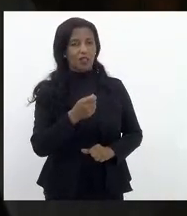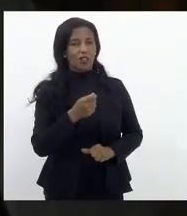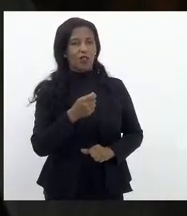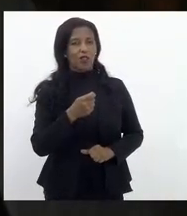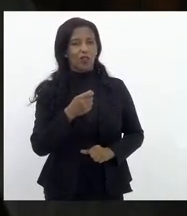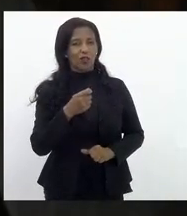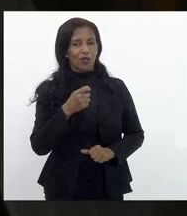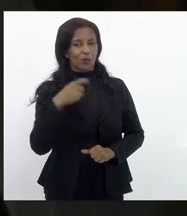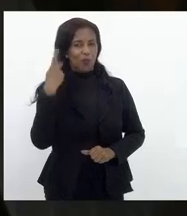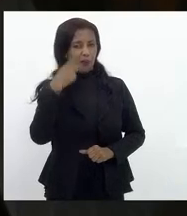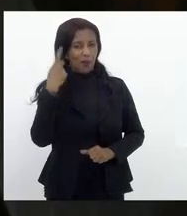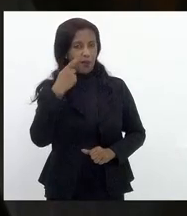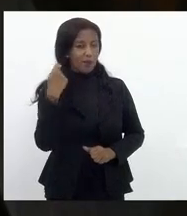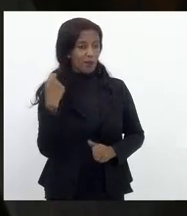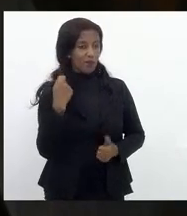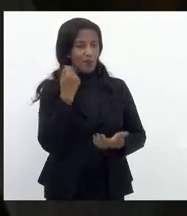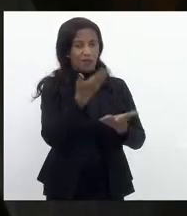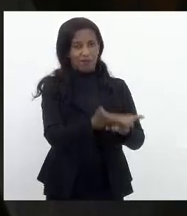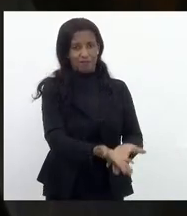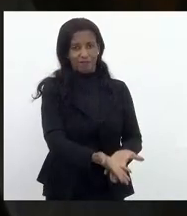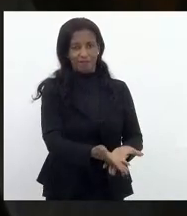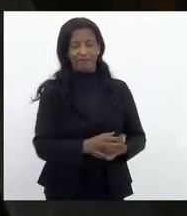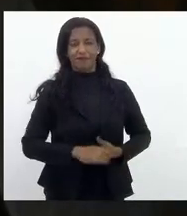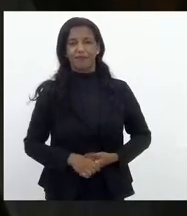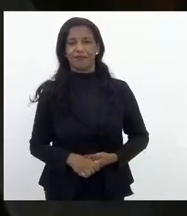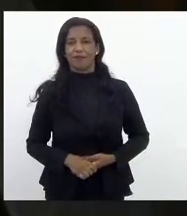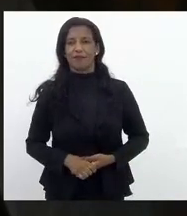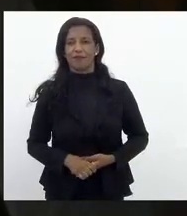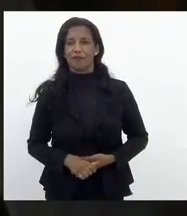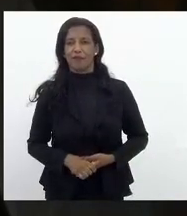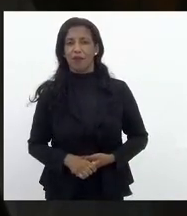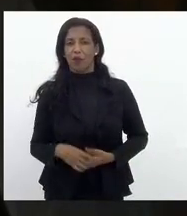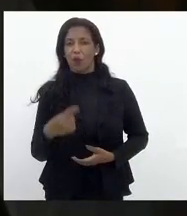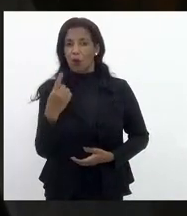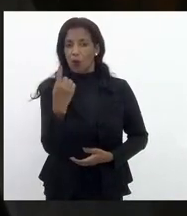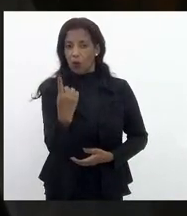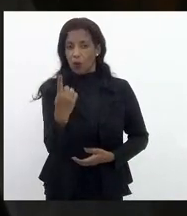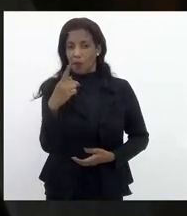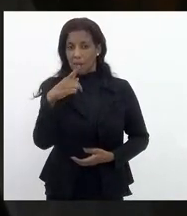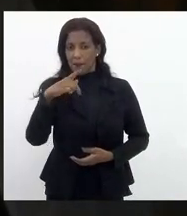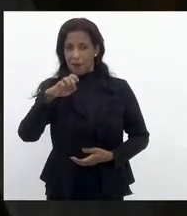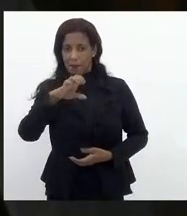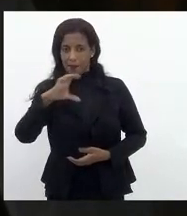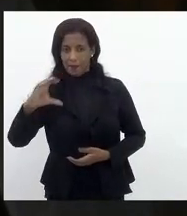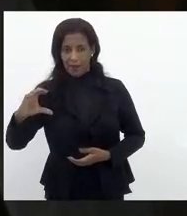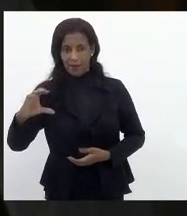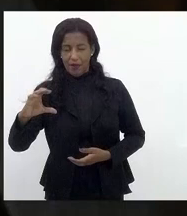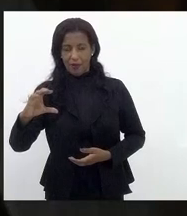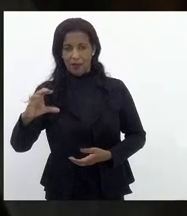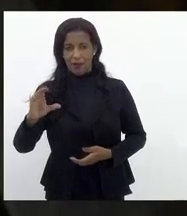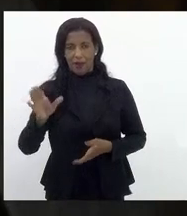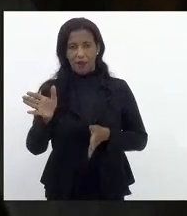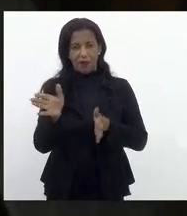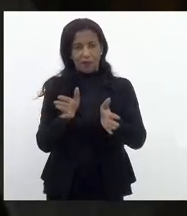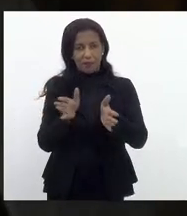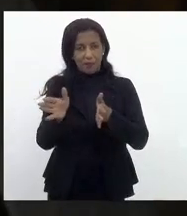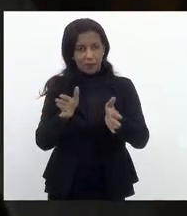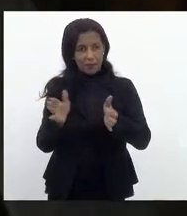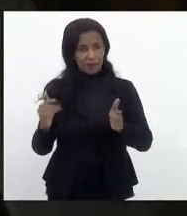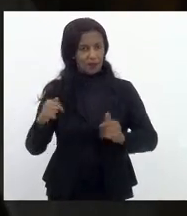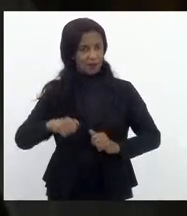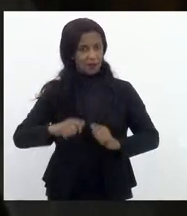Parlamento vai tomar é uma PEC ela transita na